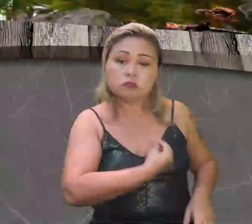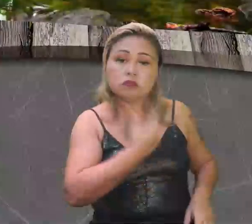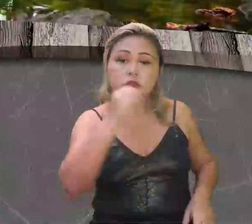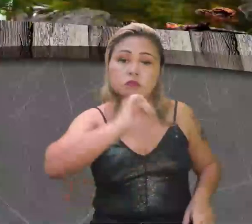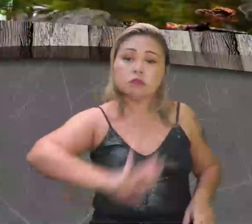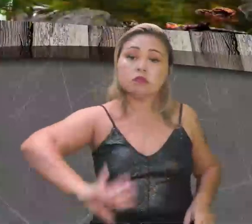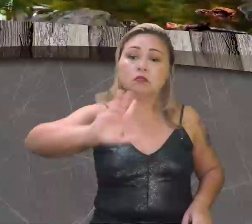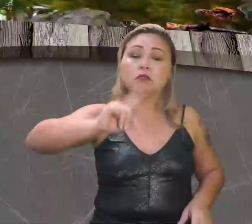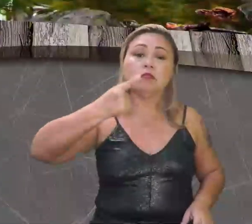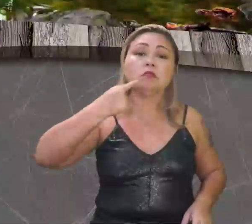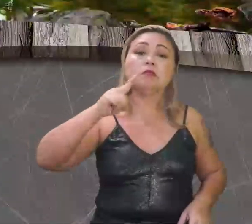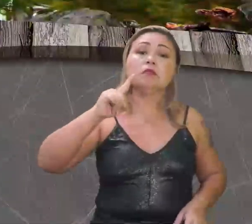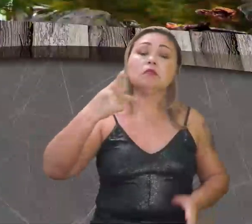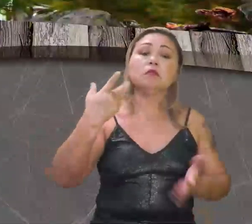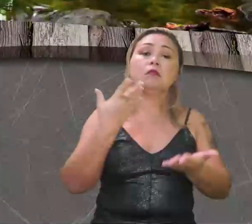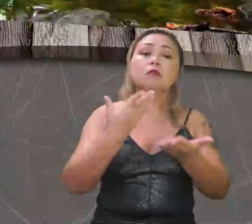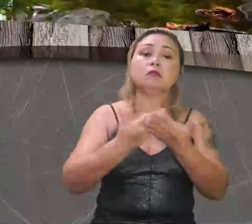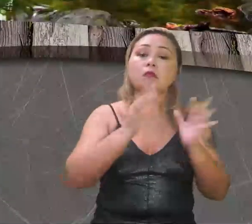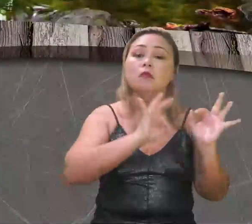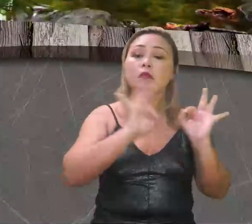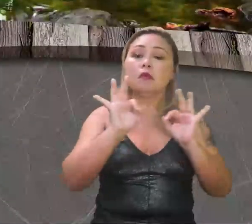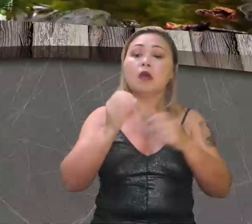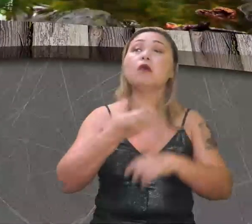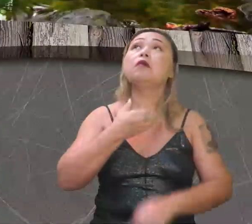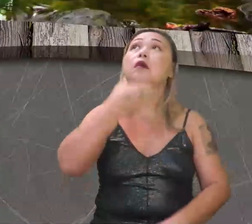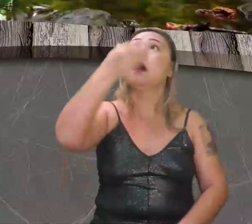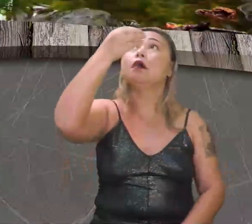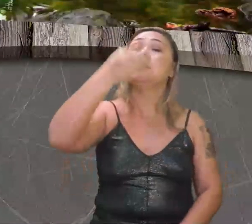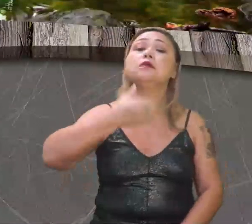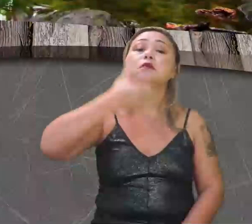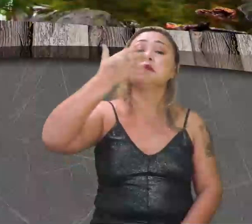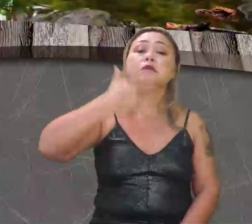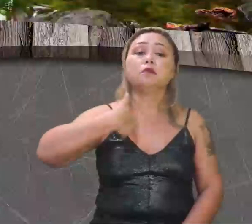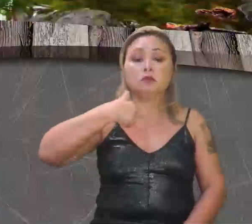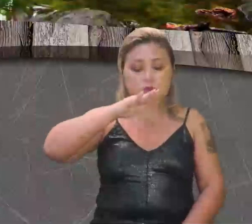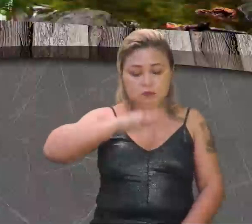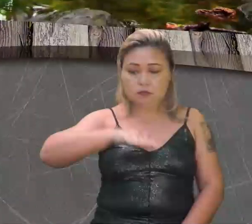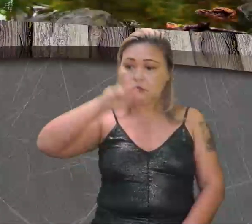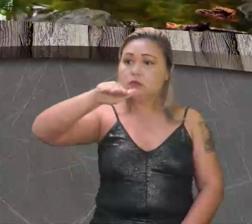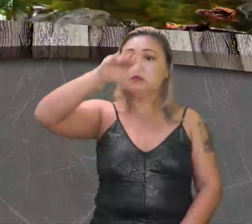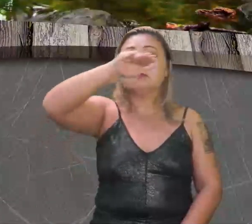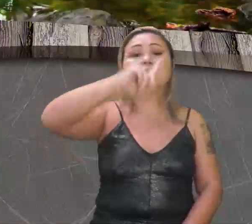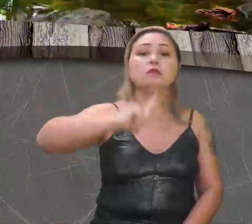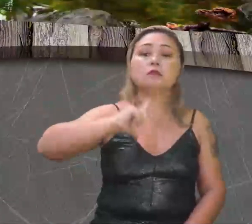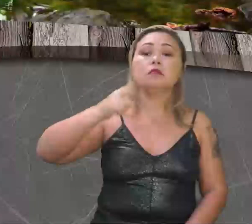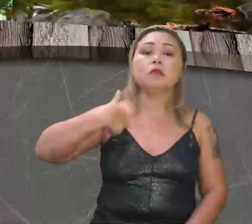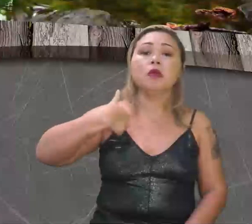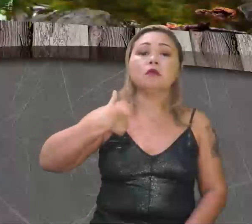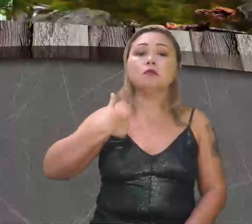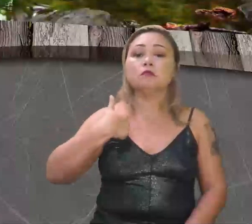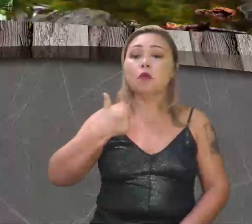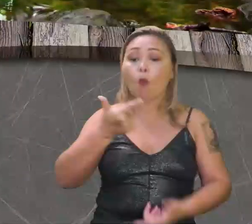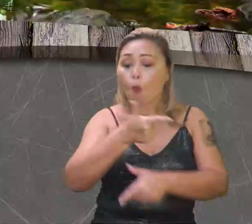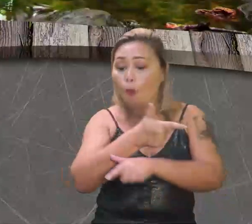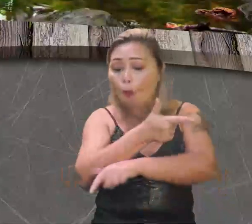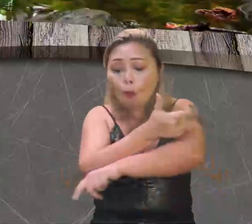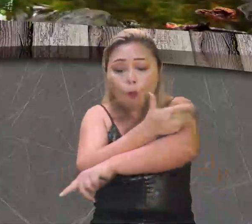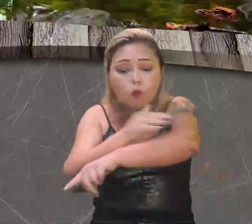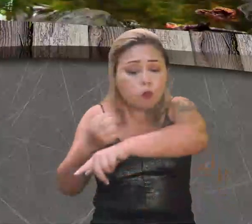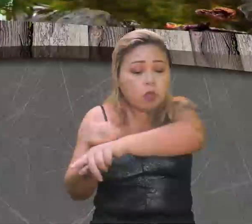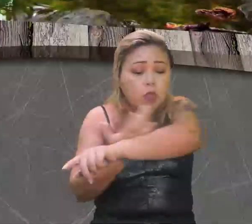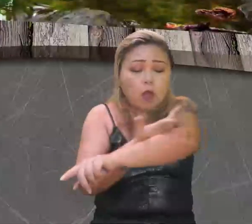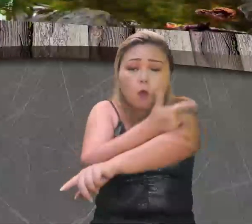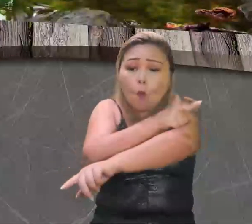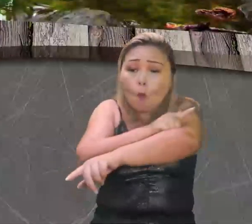mostrou a imagem para vocês na aula das girafinhas, né, com tamanhos diferentes. Então, no momento de escassez, onde você só